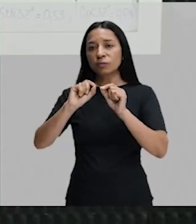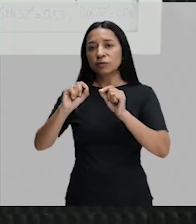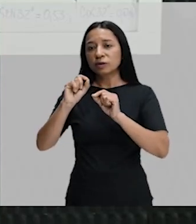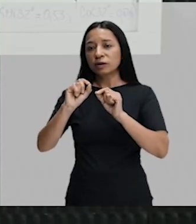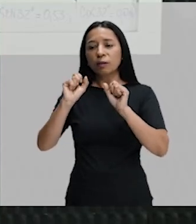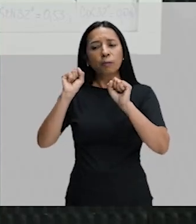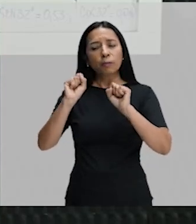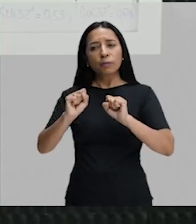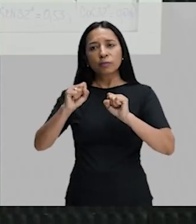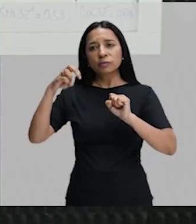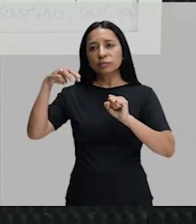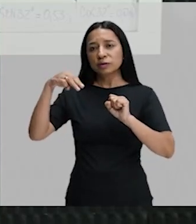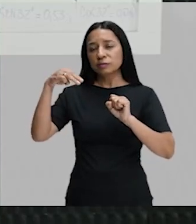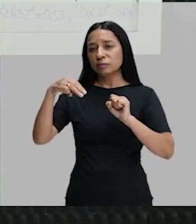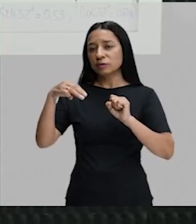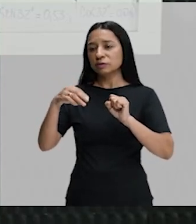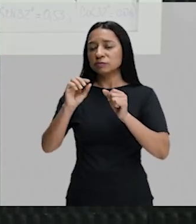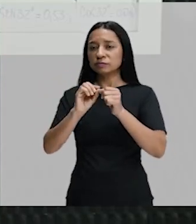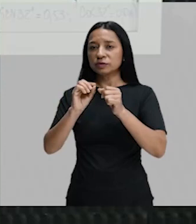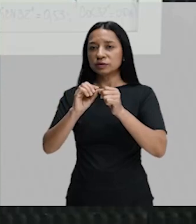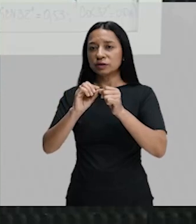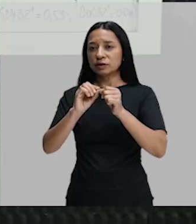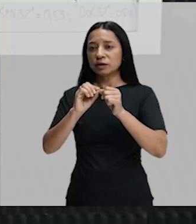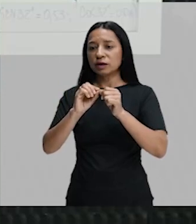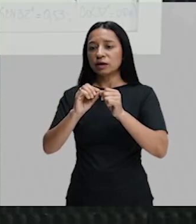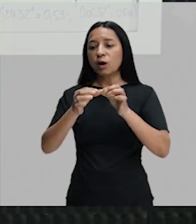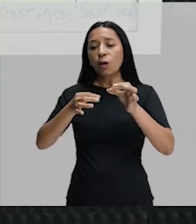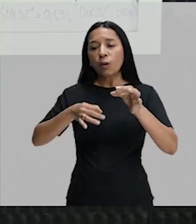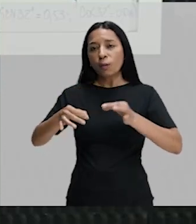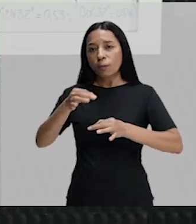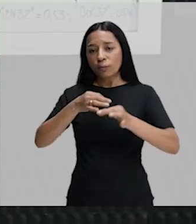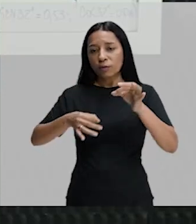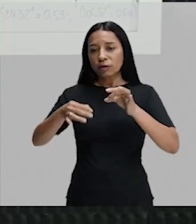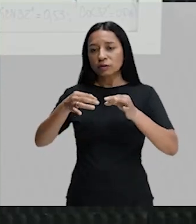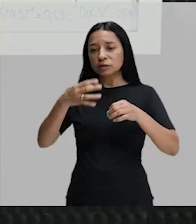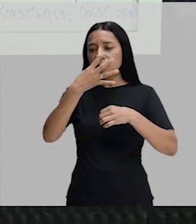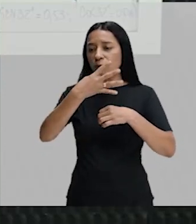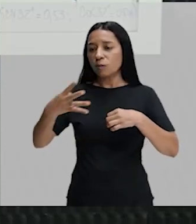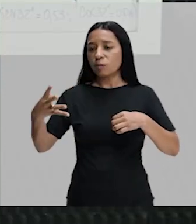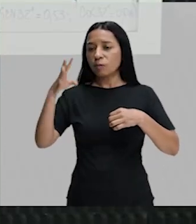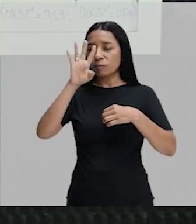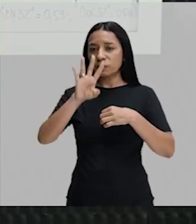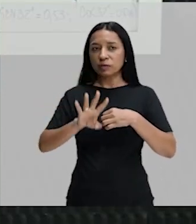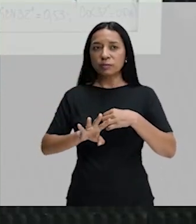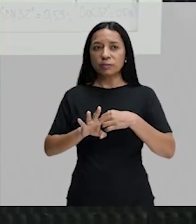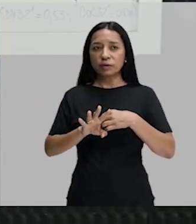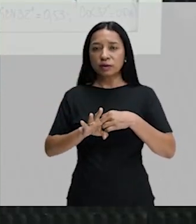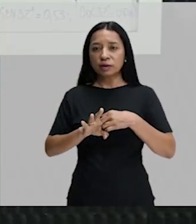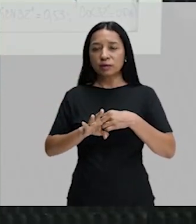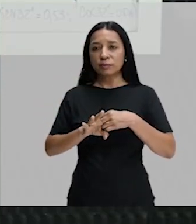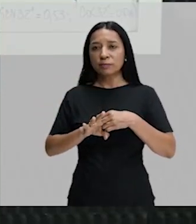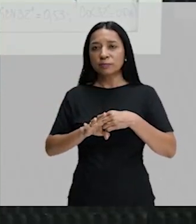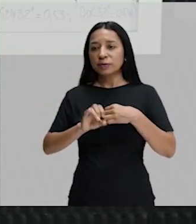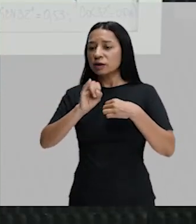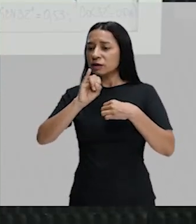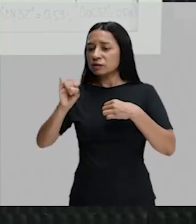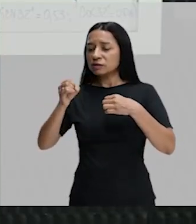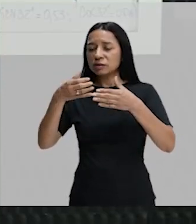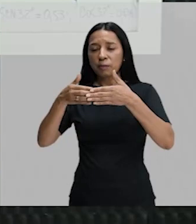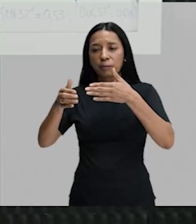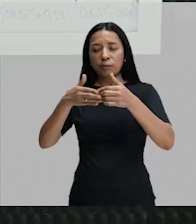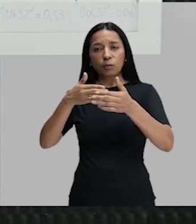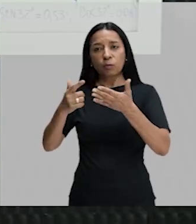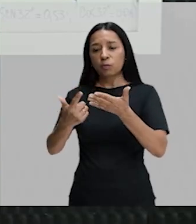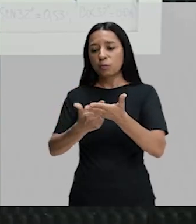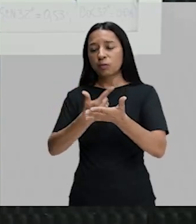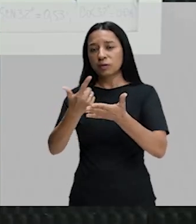fazerem? Montar uma tabela de razões trigonométricas. Botei aqui ó, uma tabelinha bem pequena, mas se você pegar qualquer livro e